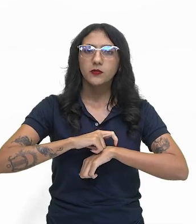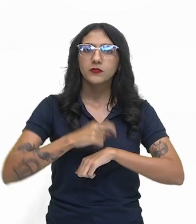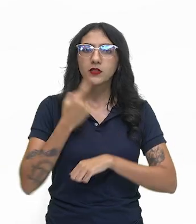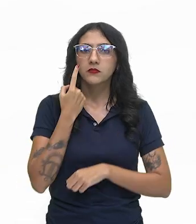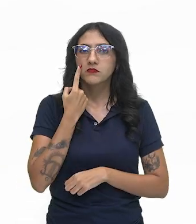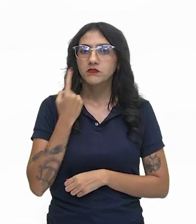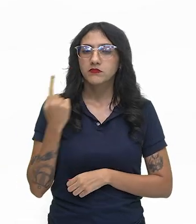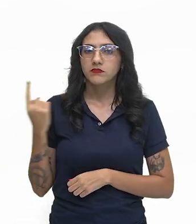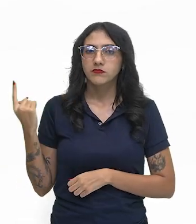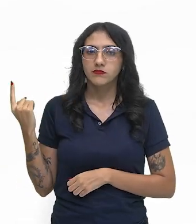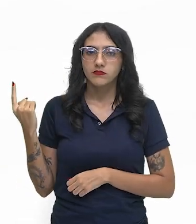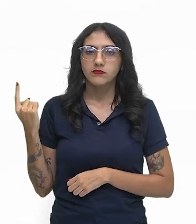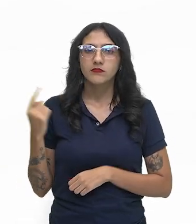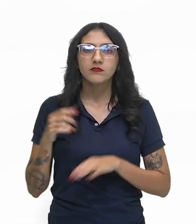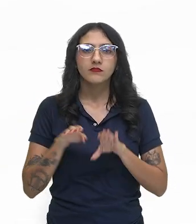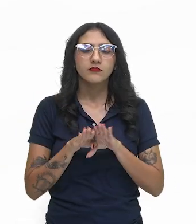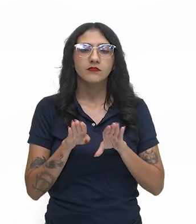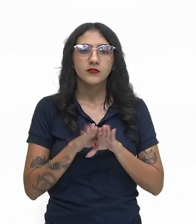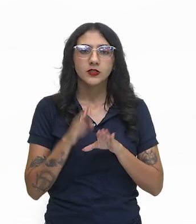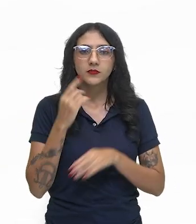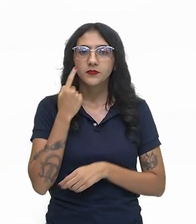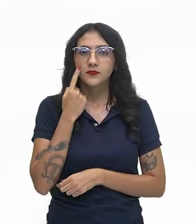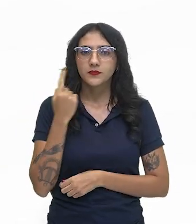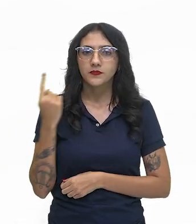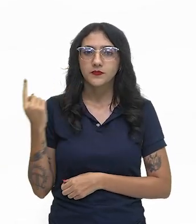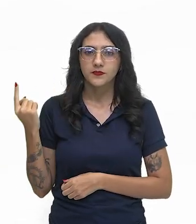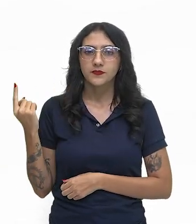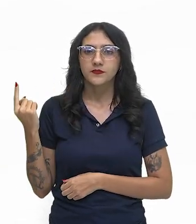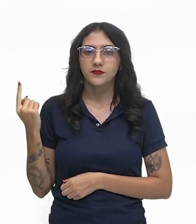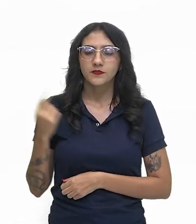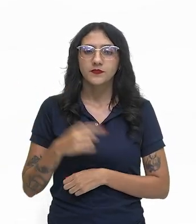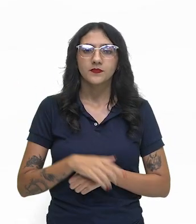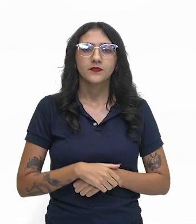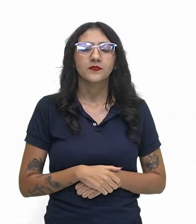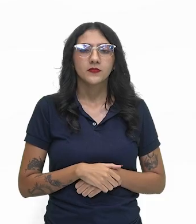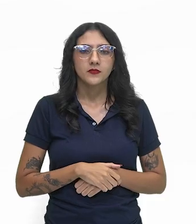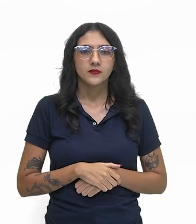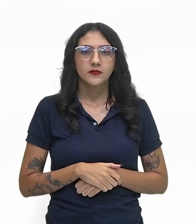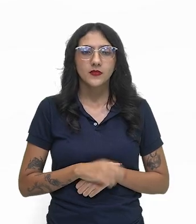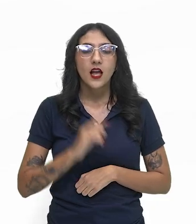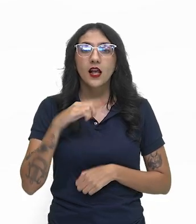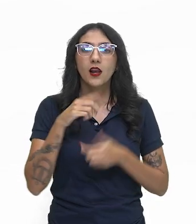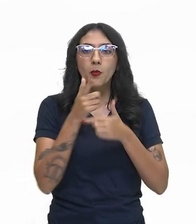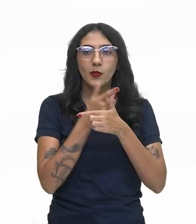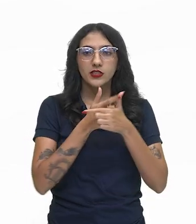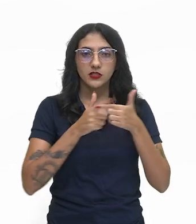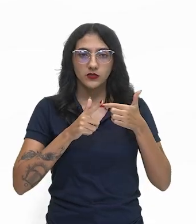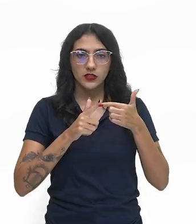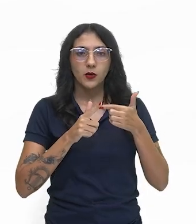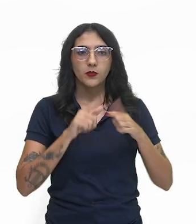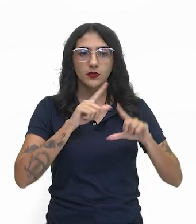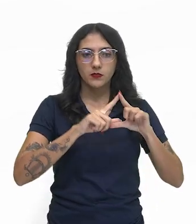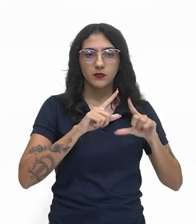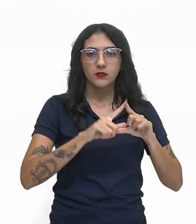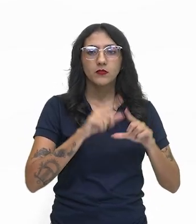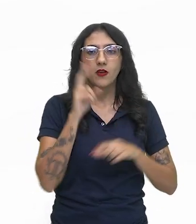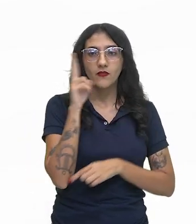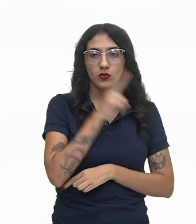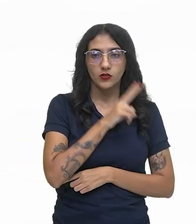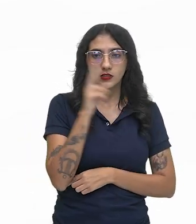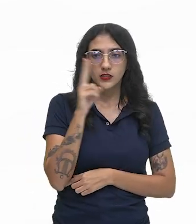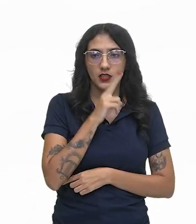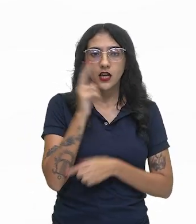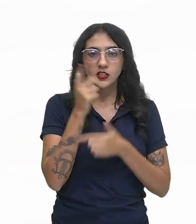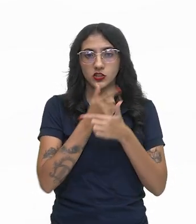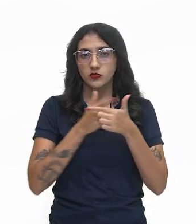aqui, a aceleração vai ser o quê? Uma razão entre a variação da velocidade dividida